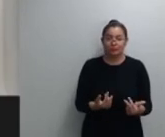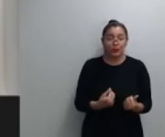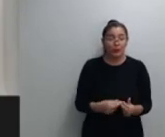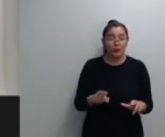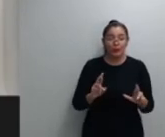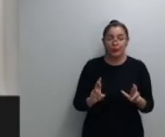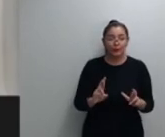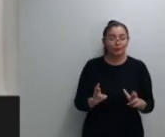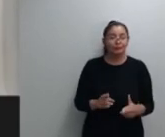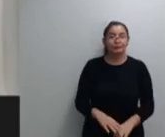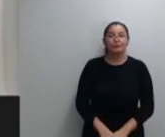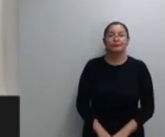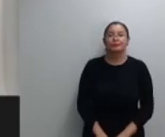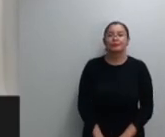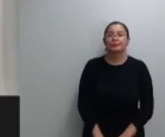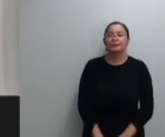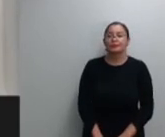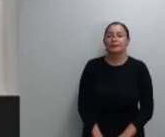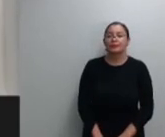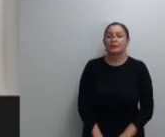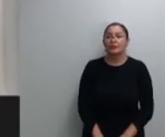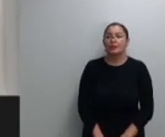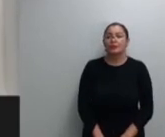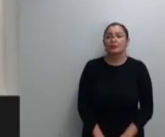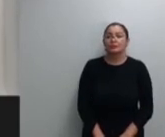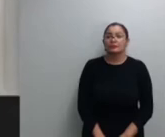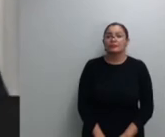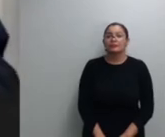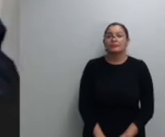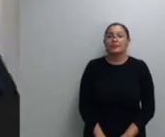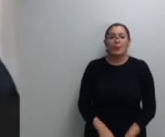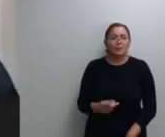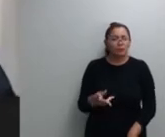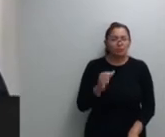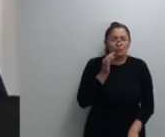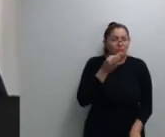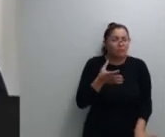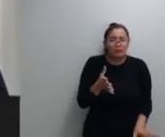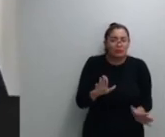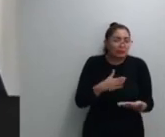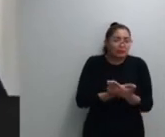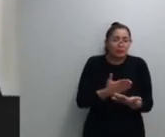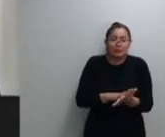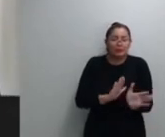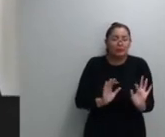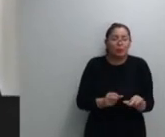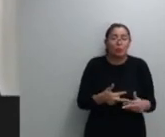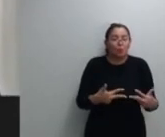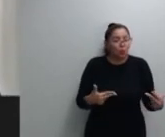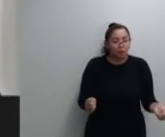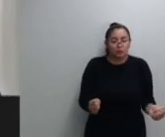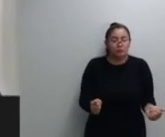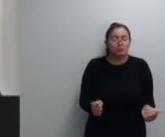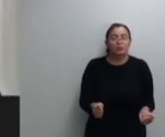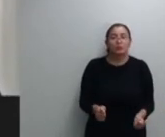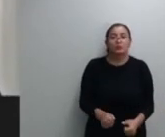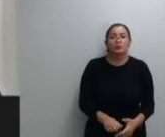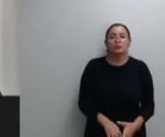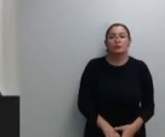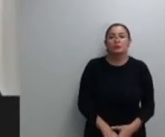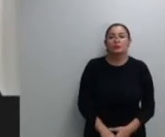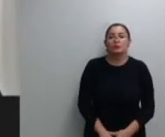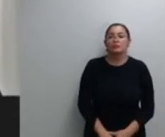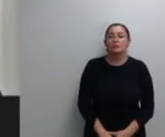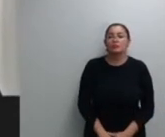O fisco ter dito é apenas uma opinião, uma sugestão, uma interpretação, uma coisa que é absolutamente controlável